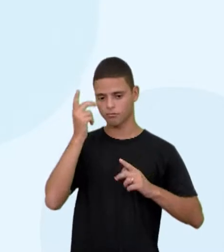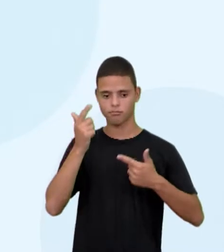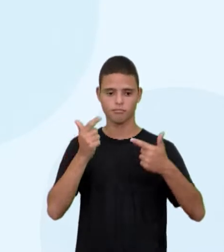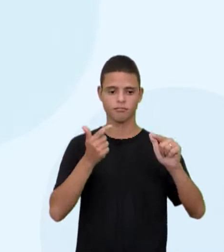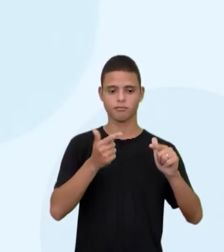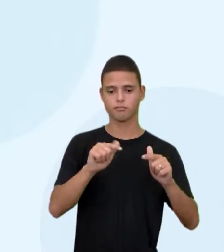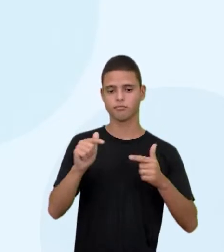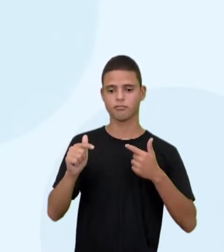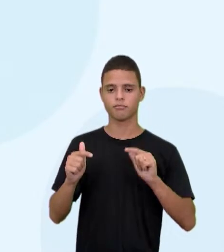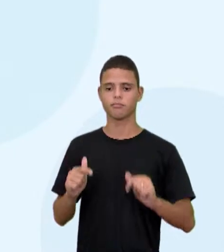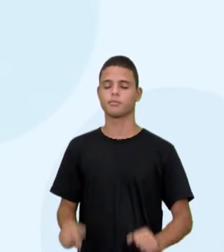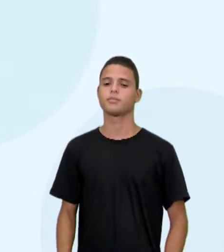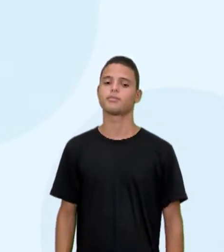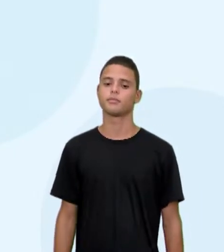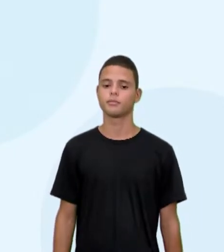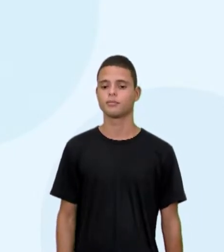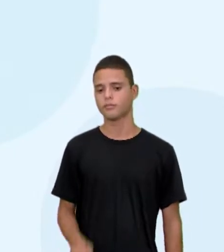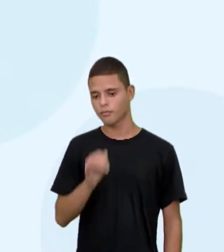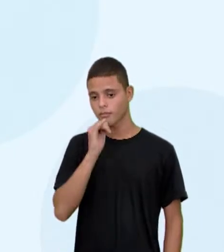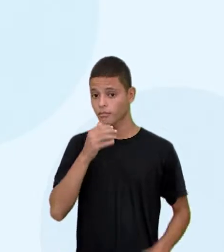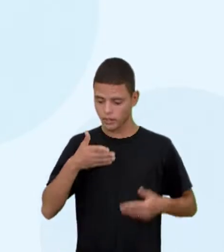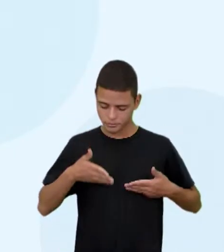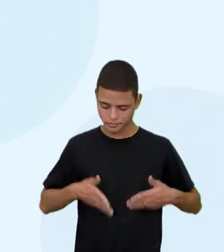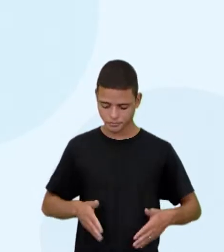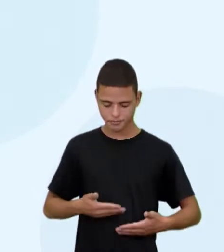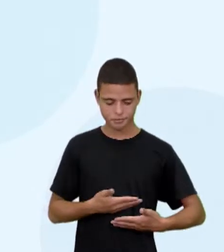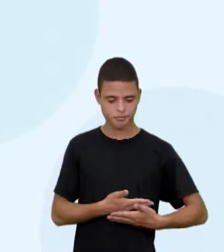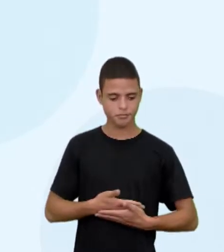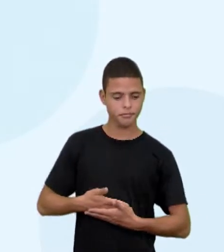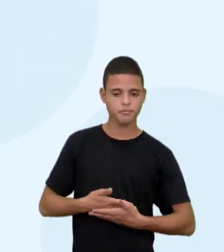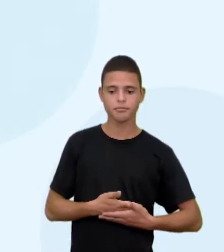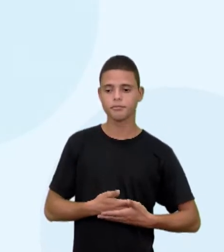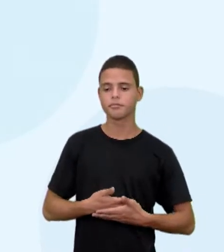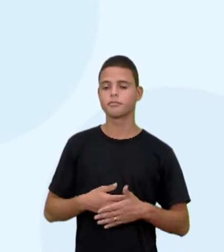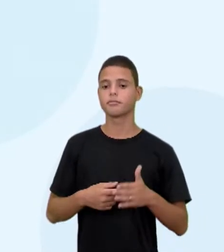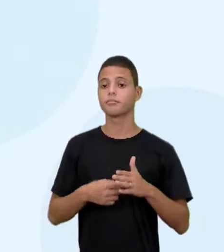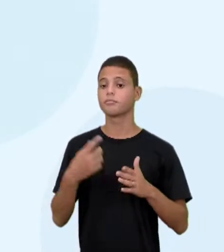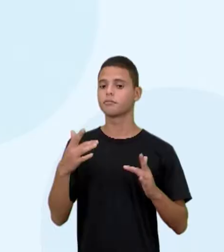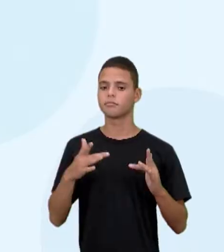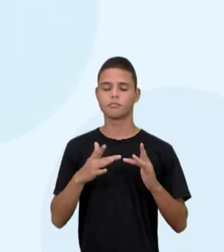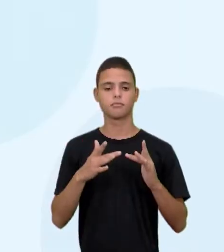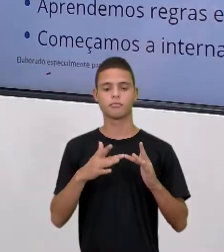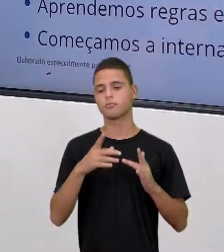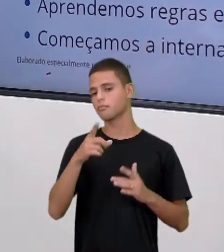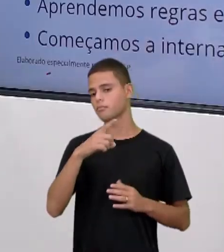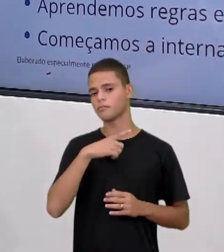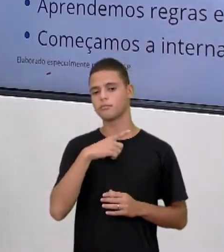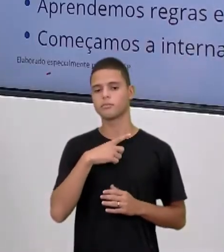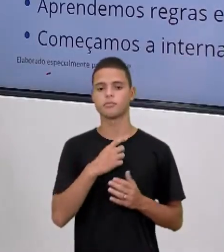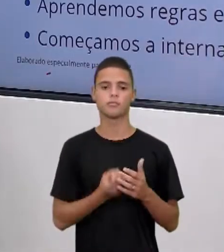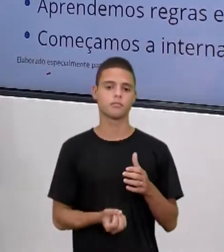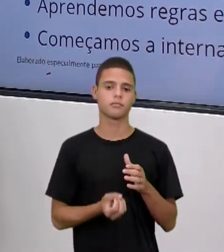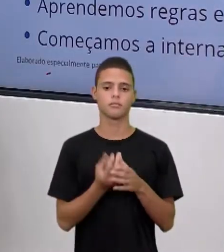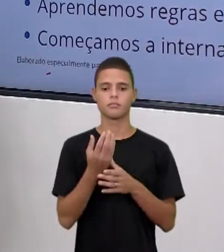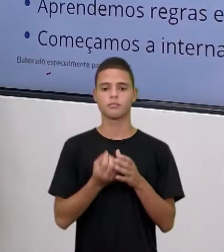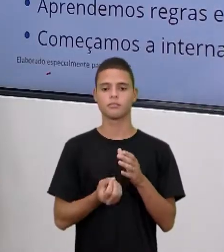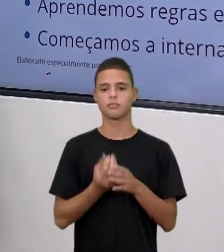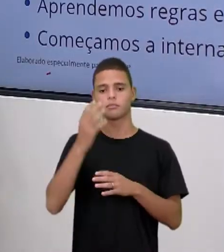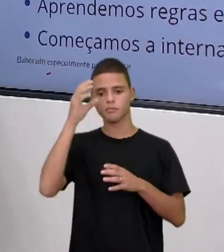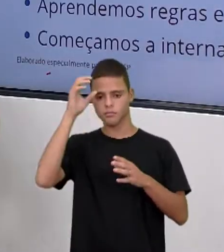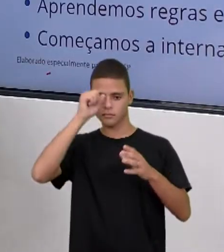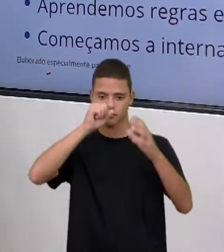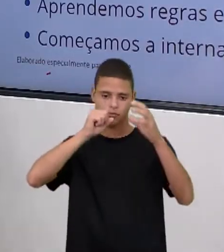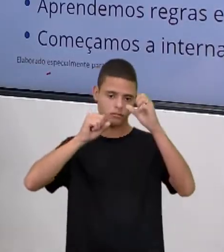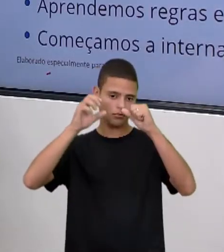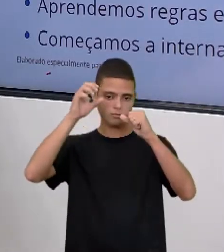pessoas. Então, quando você nasce, é o primeiro contato que você tem com o mundo. E é ali que a gente constrói os nossos primeiros